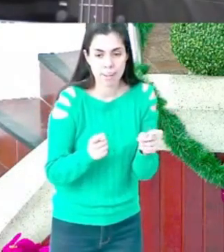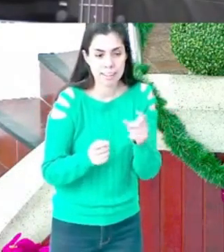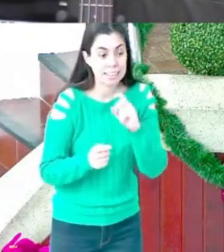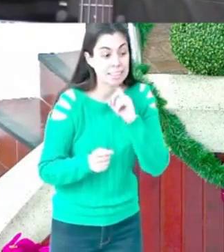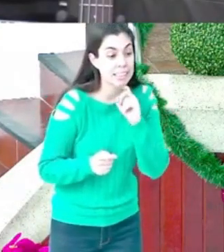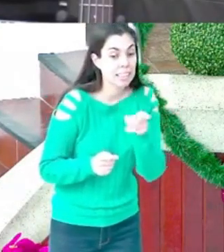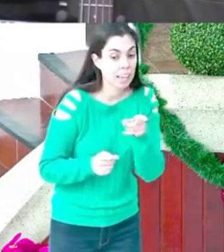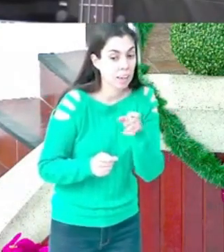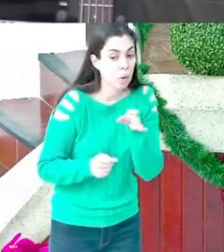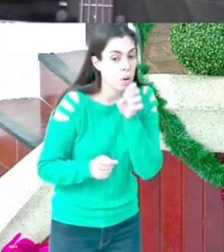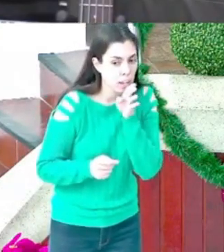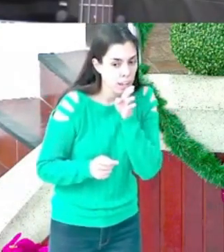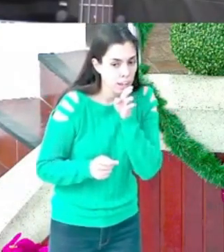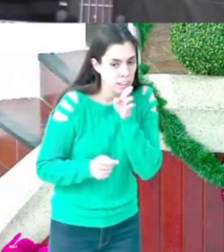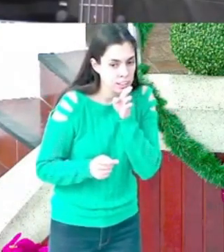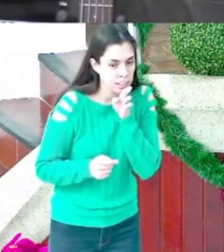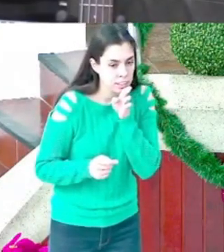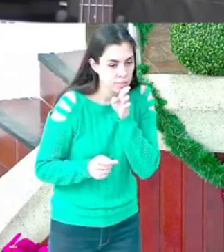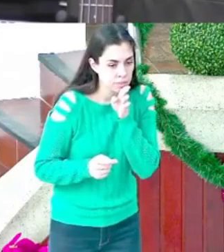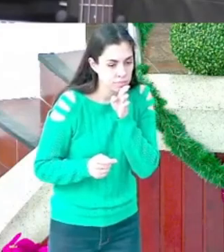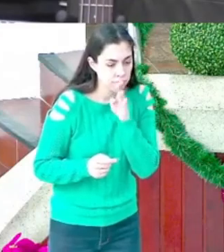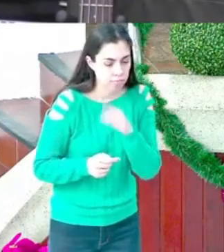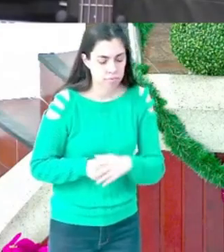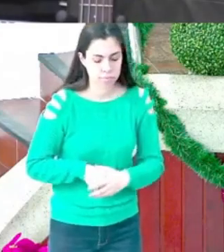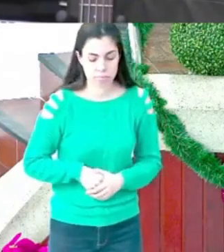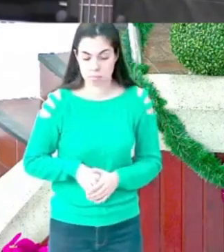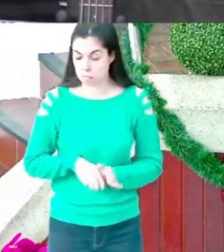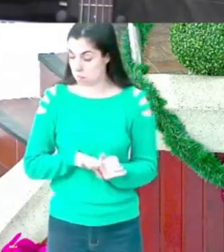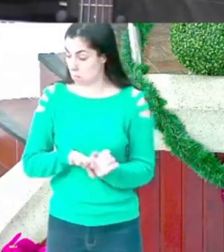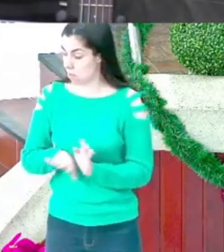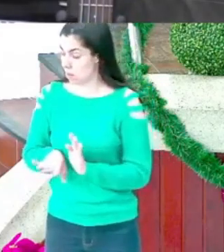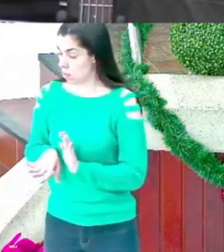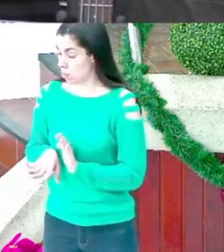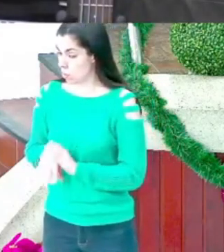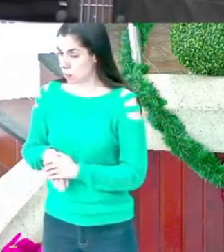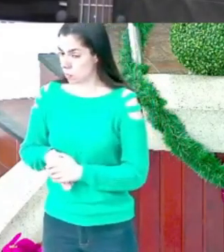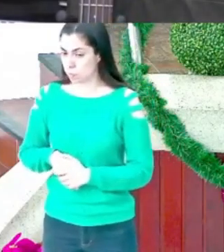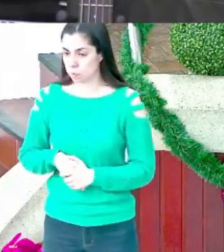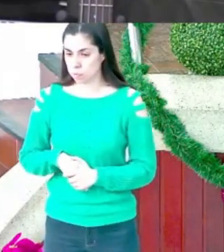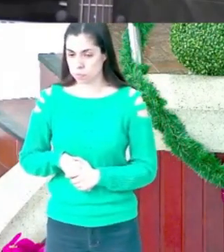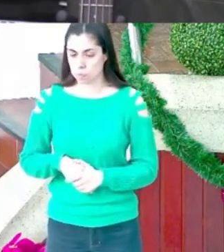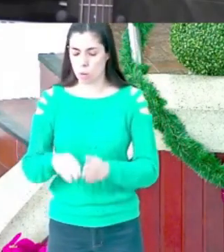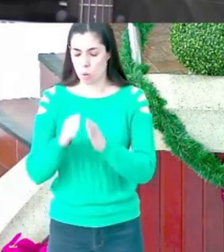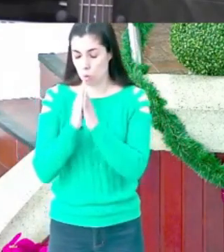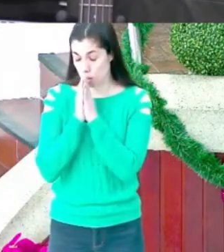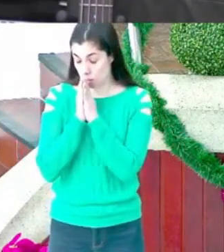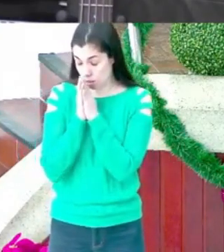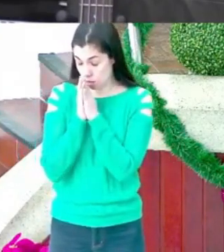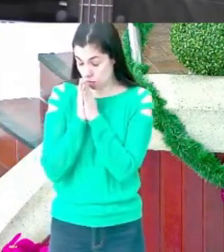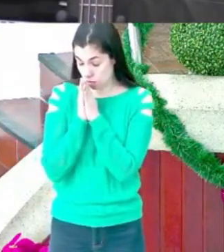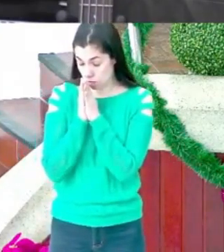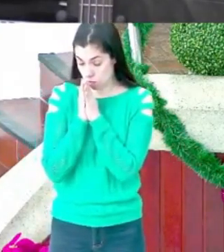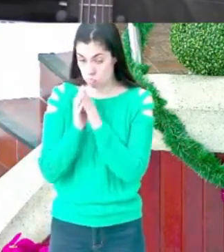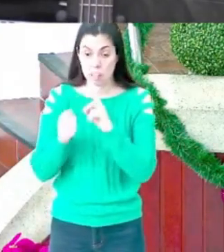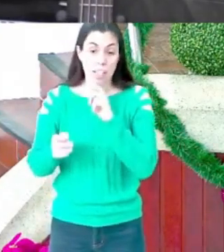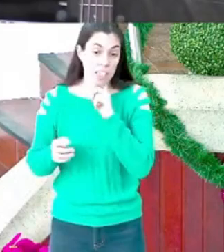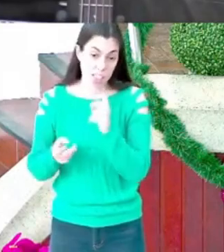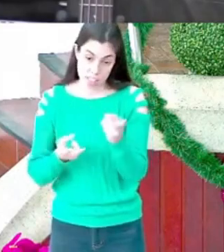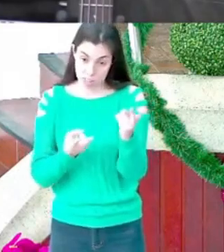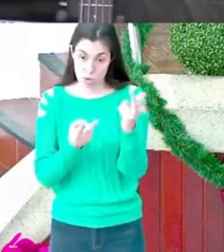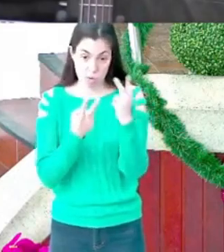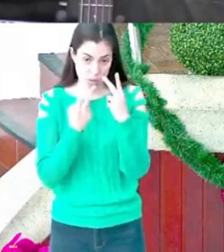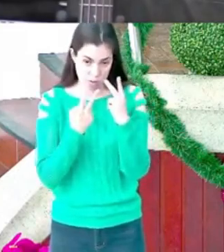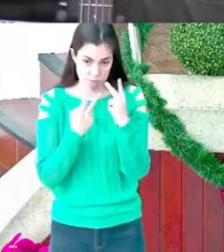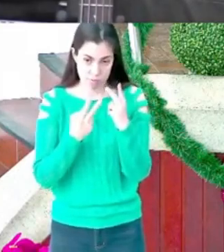trazer elogios e louvores à minha pessoa. A disciplina da oração e a disciplina do